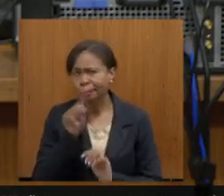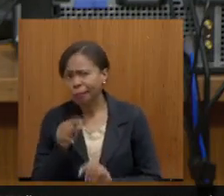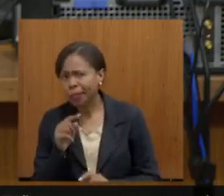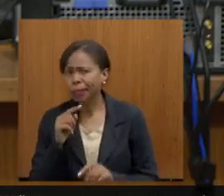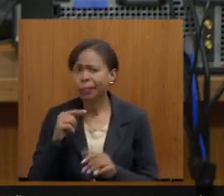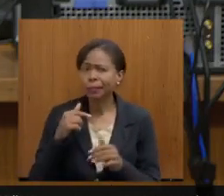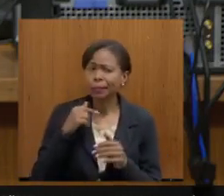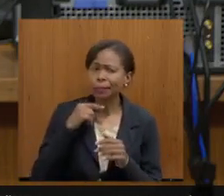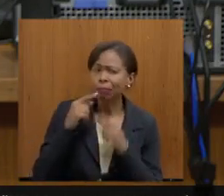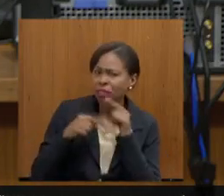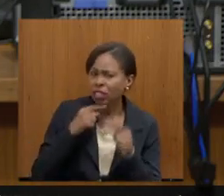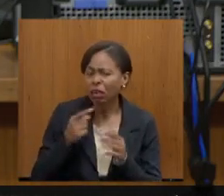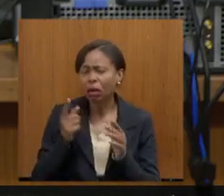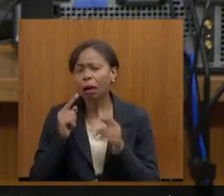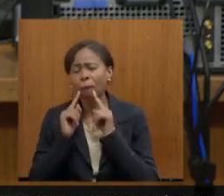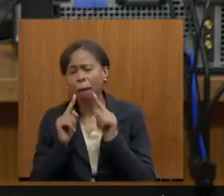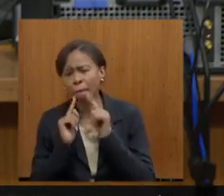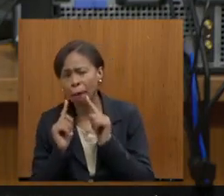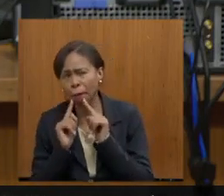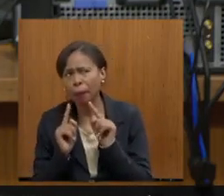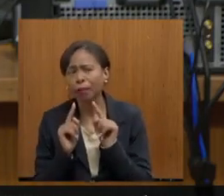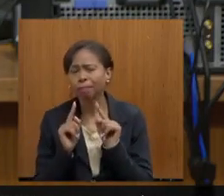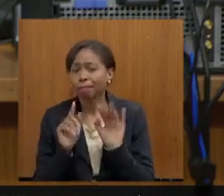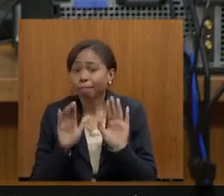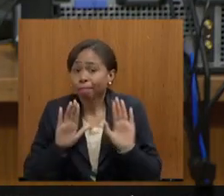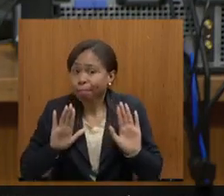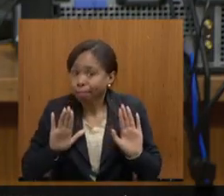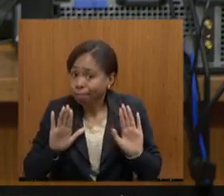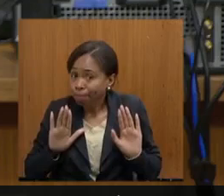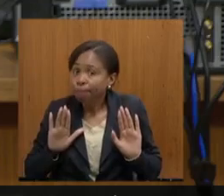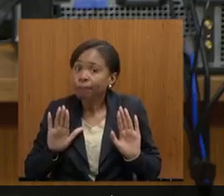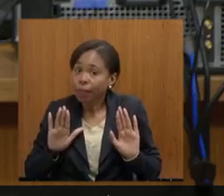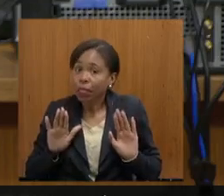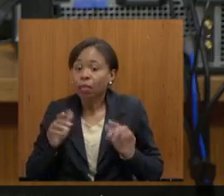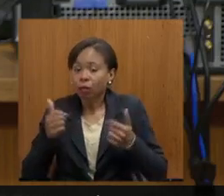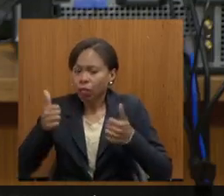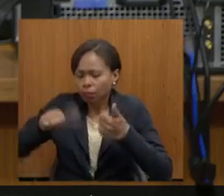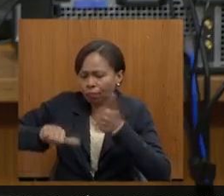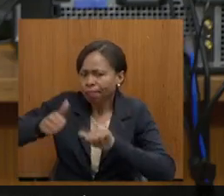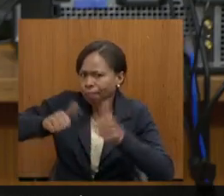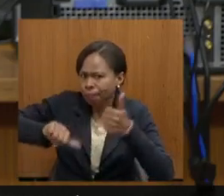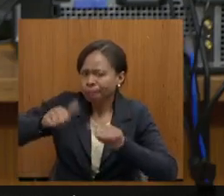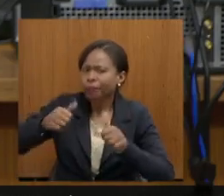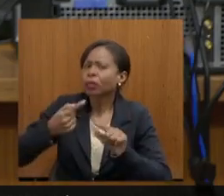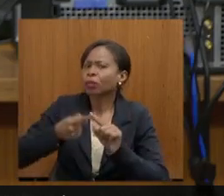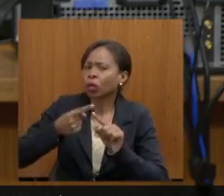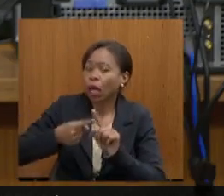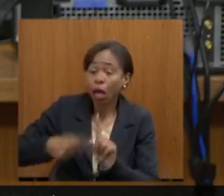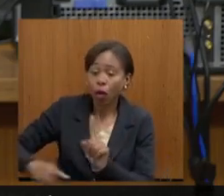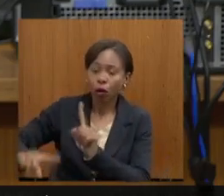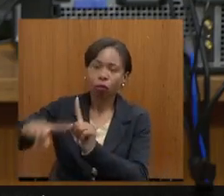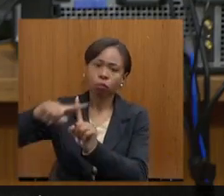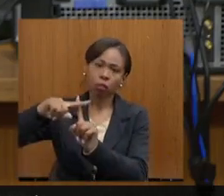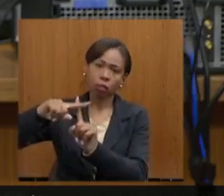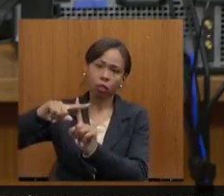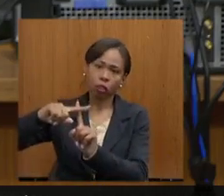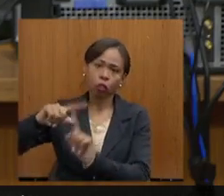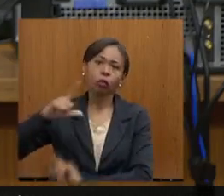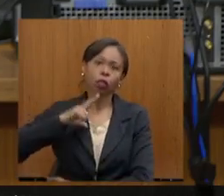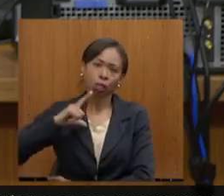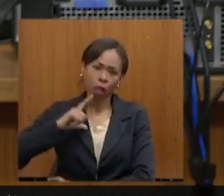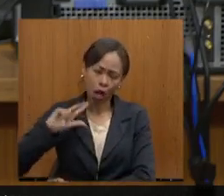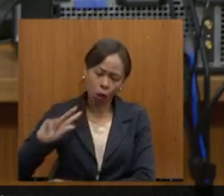para próprios amigas e reclama mas nós temos que analisar que o lado positivo tá